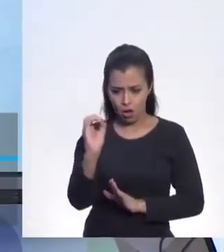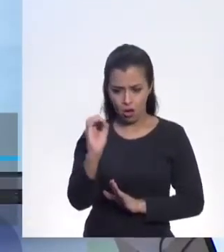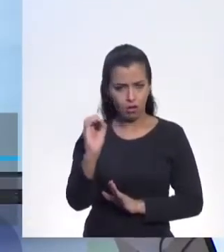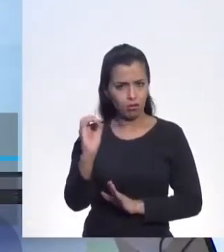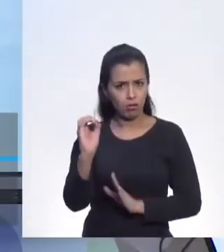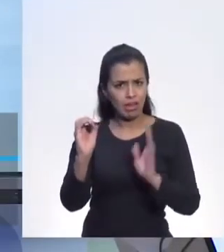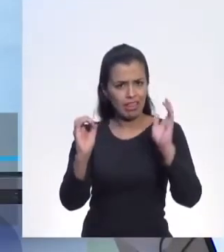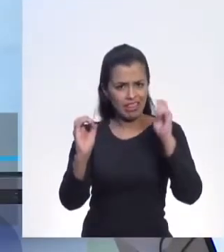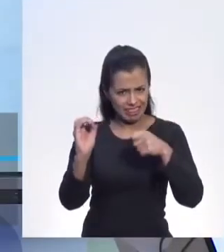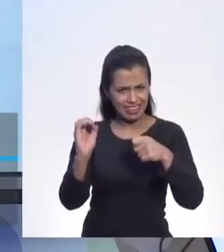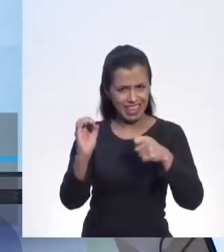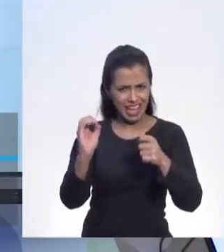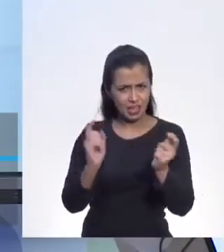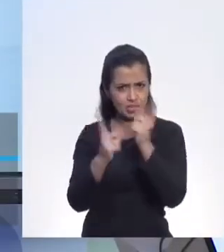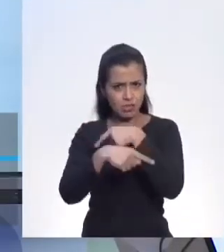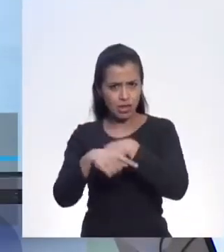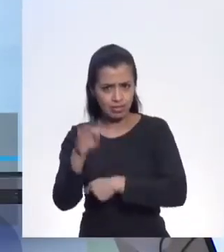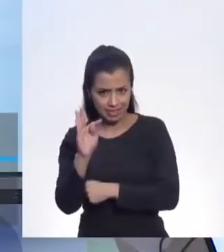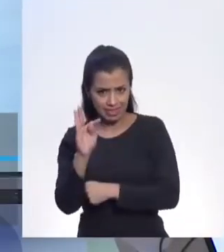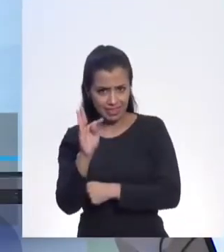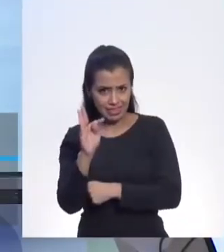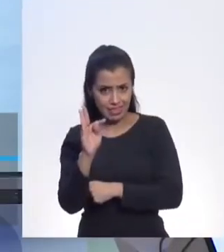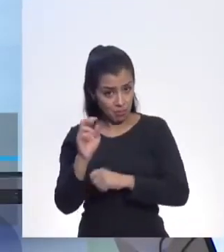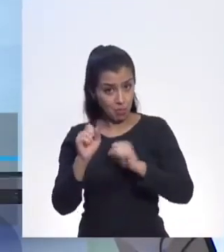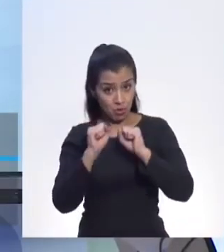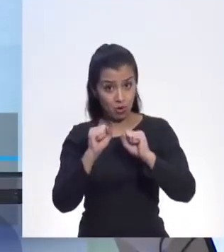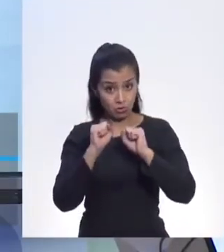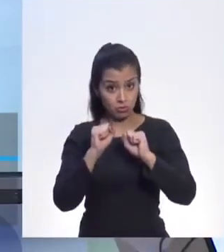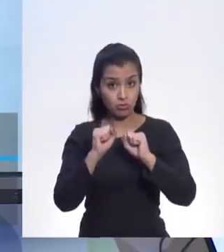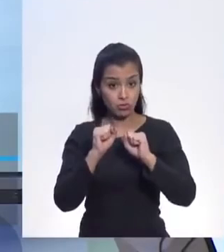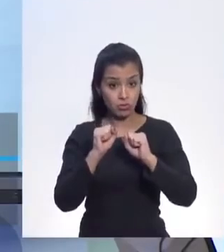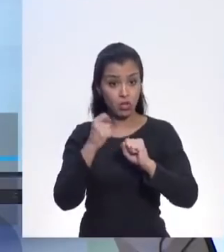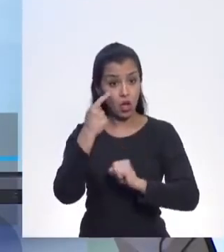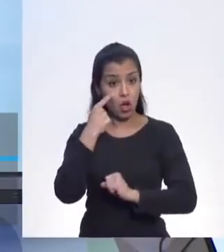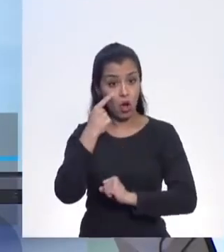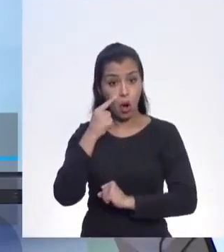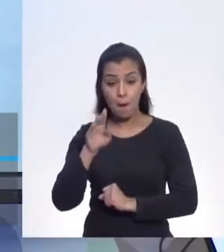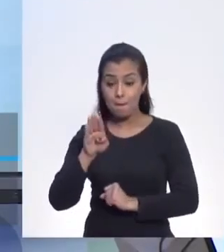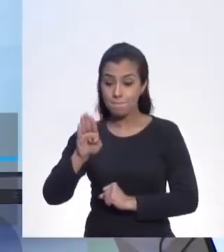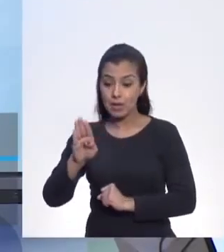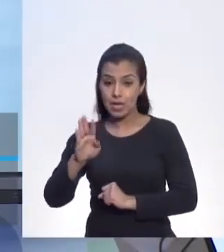T? Posso, né? Então, vai ficar